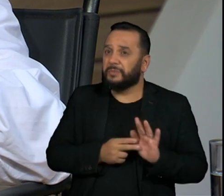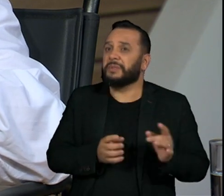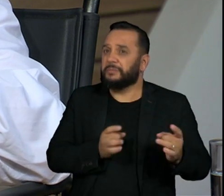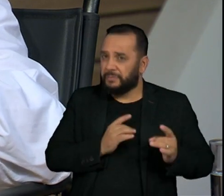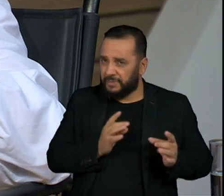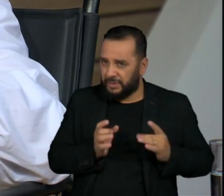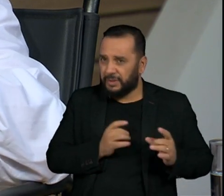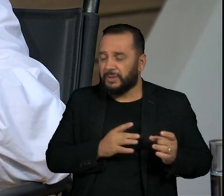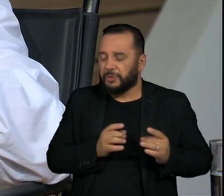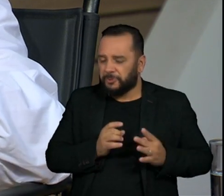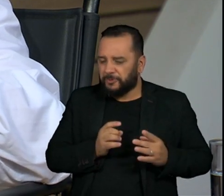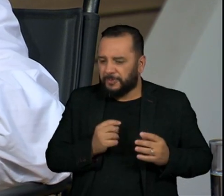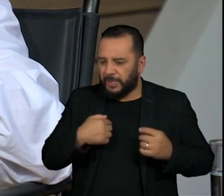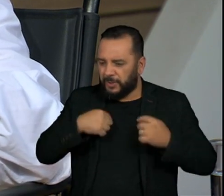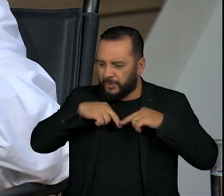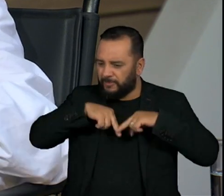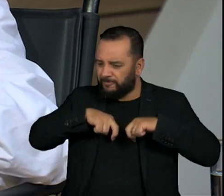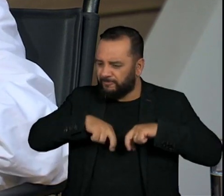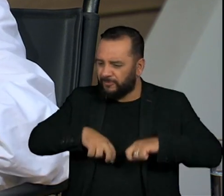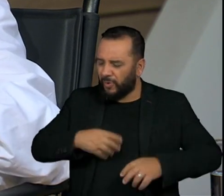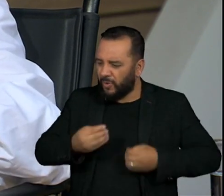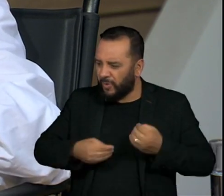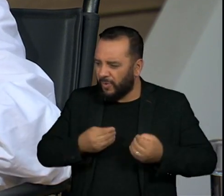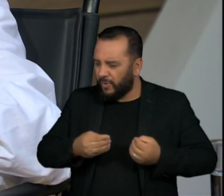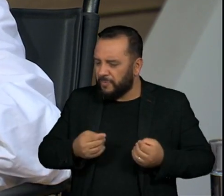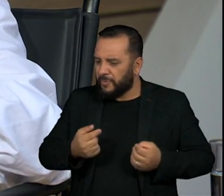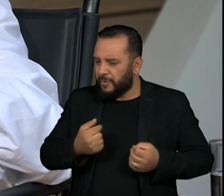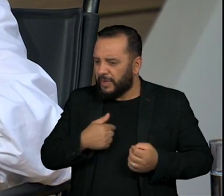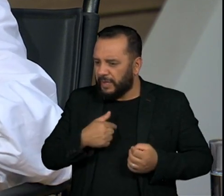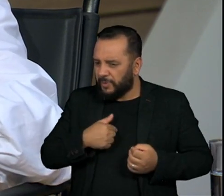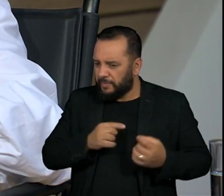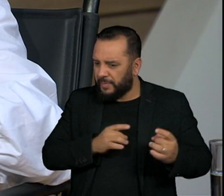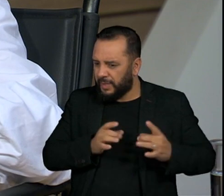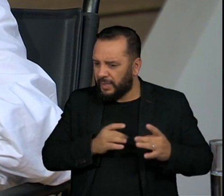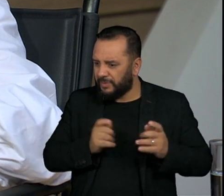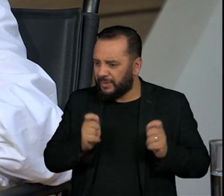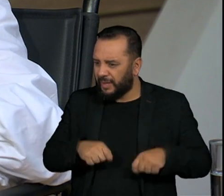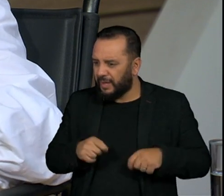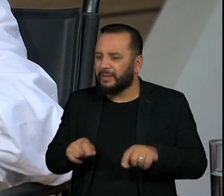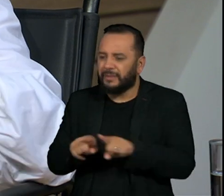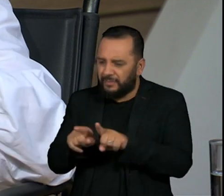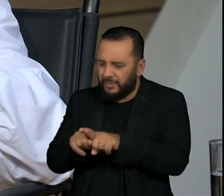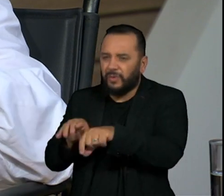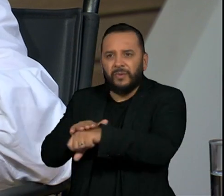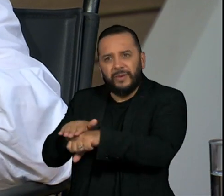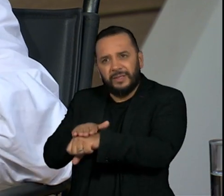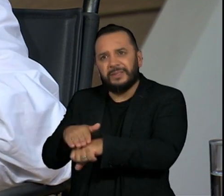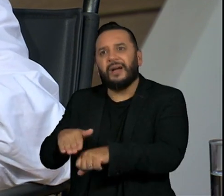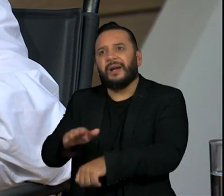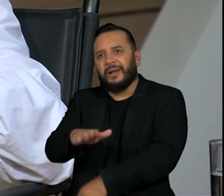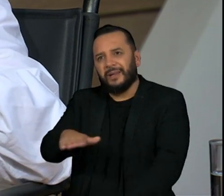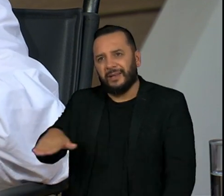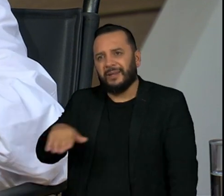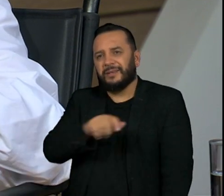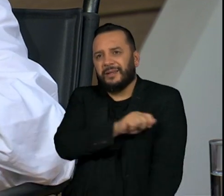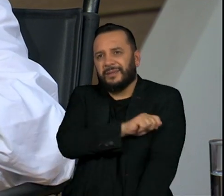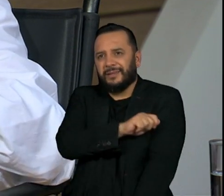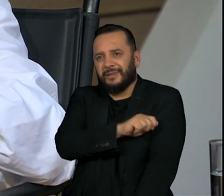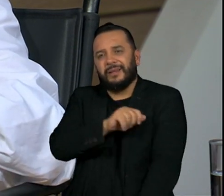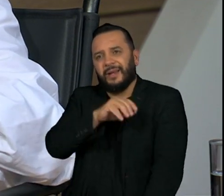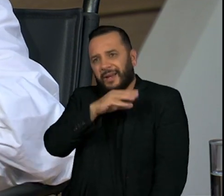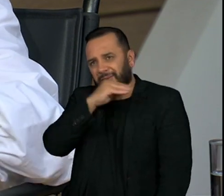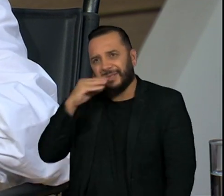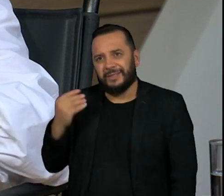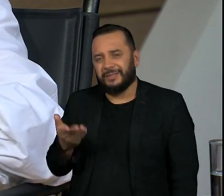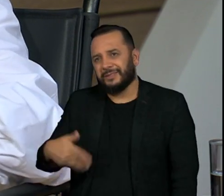o nosso medo, verificar em que ponto que eu posso conversar com essa criança, com esse adolescente. E essa vulnerabilidade, quando eu me